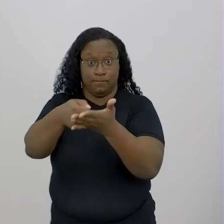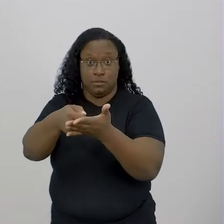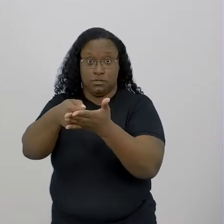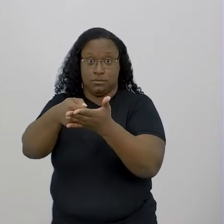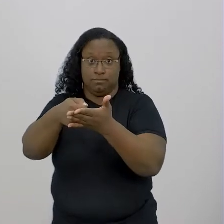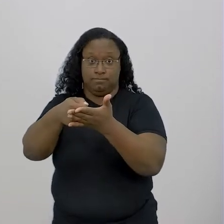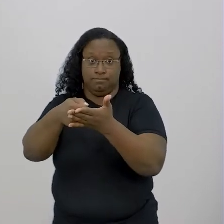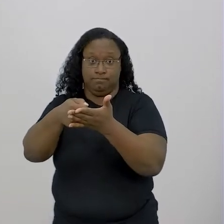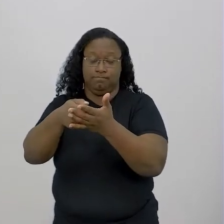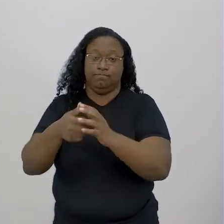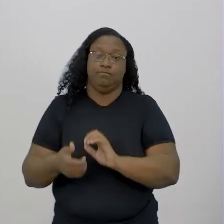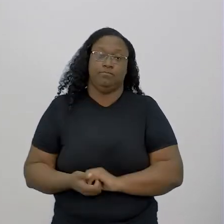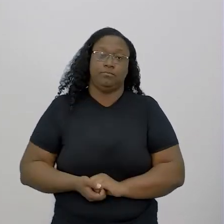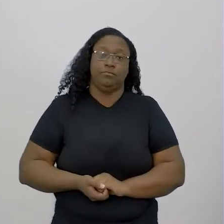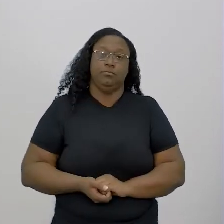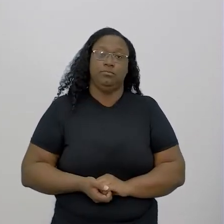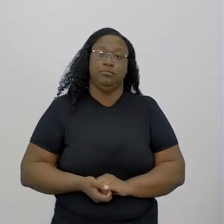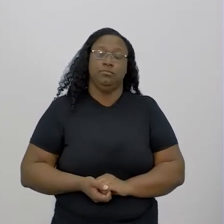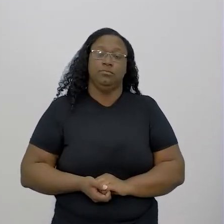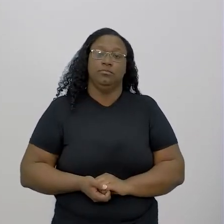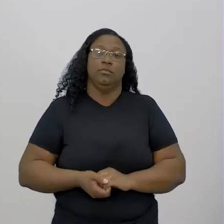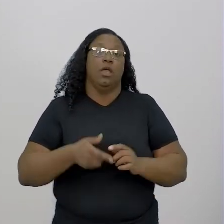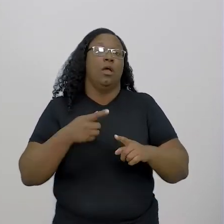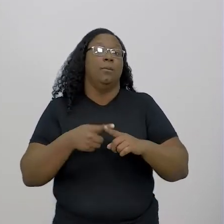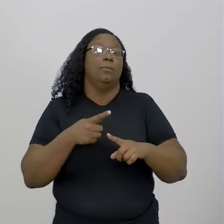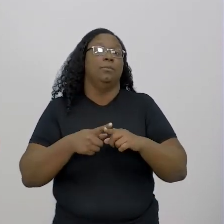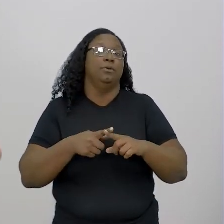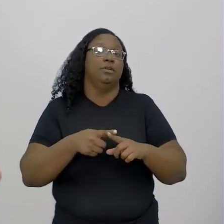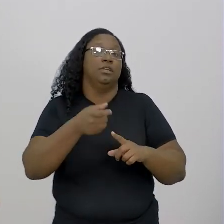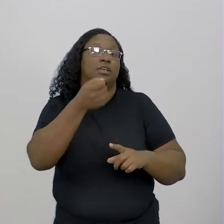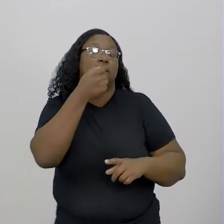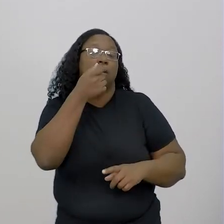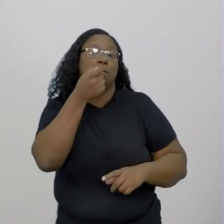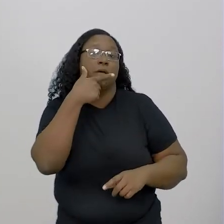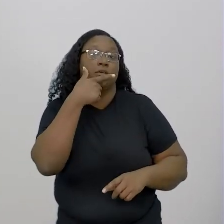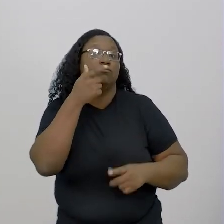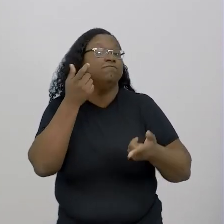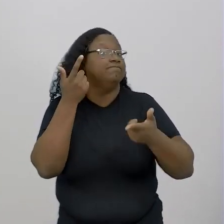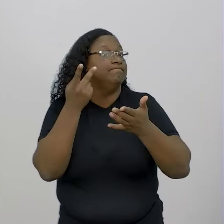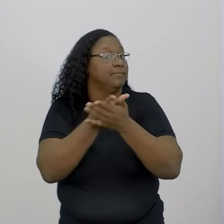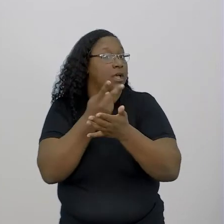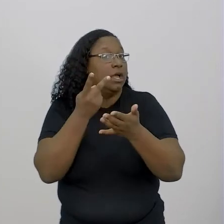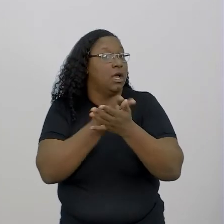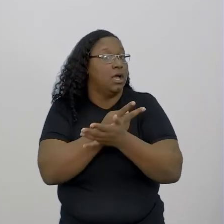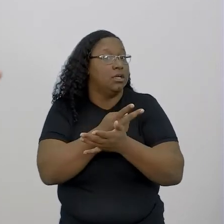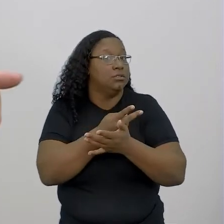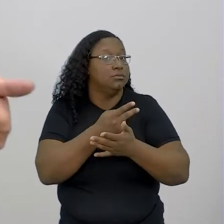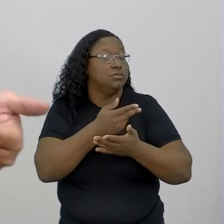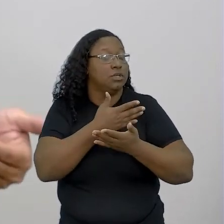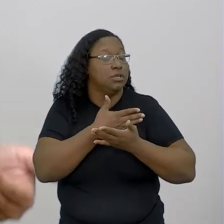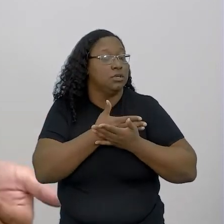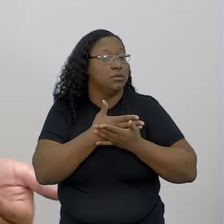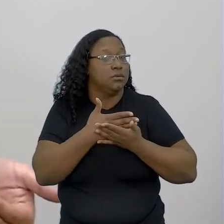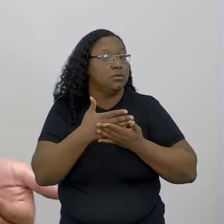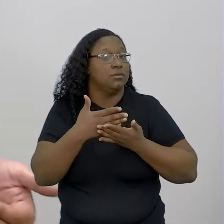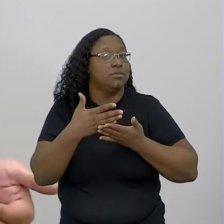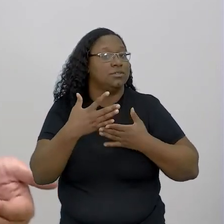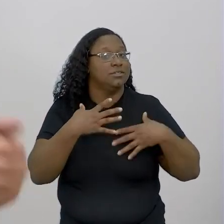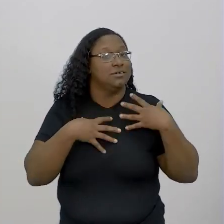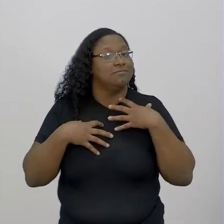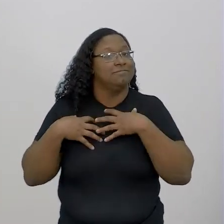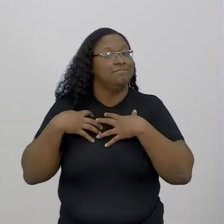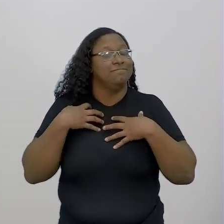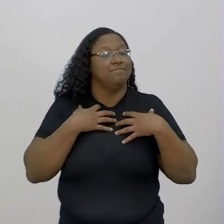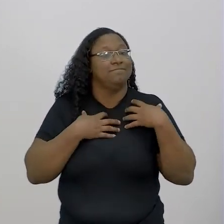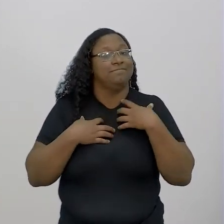abrir a possibilidade de tomar um antibiótico inadequado e acabar tendo a sensação de que